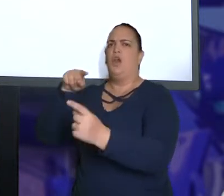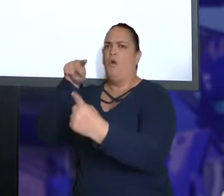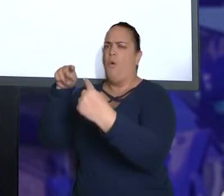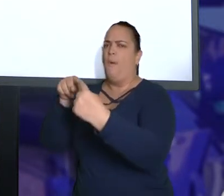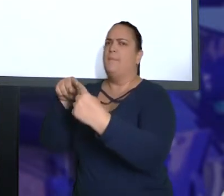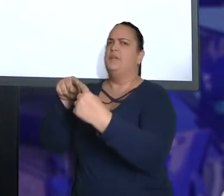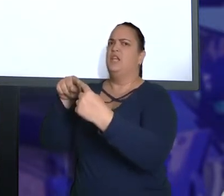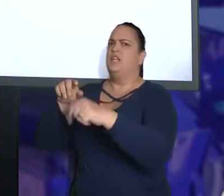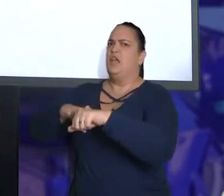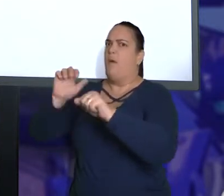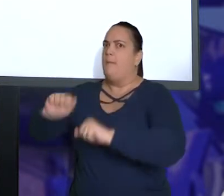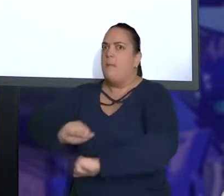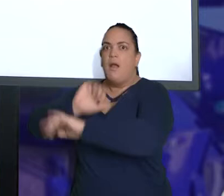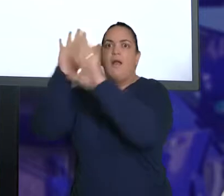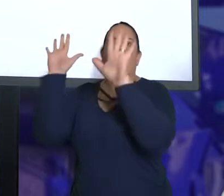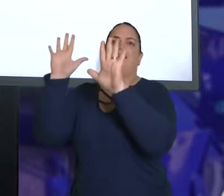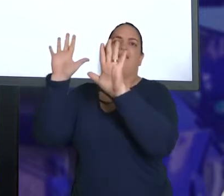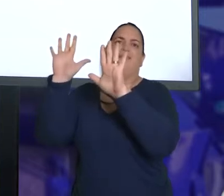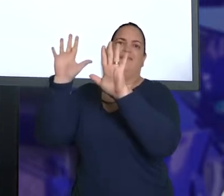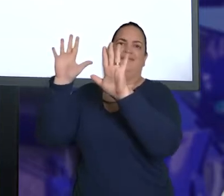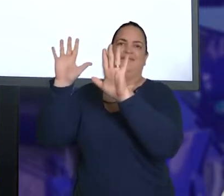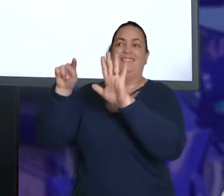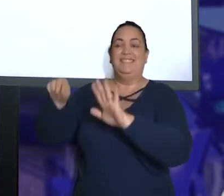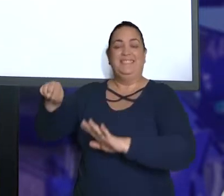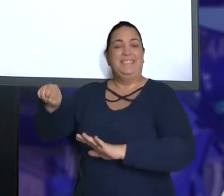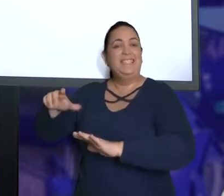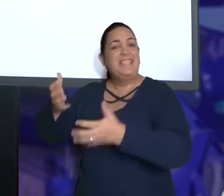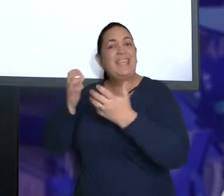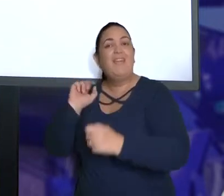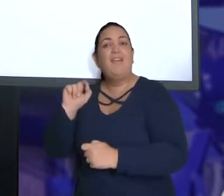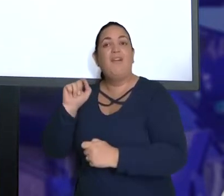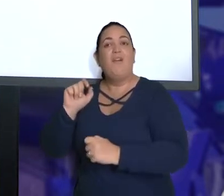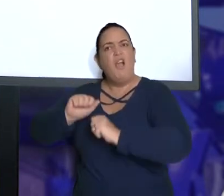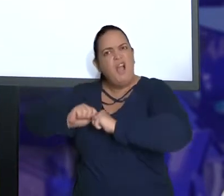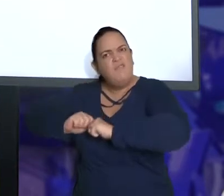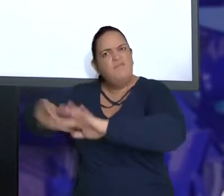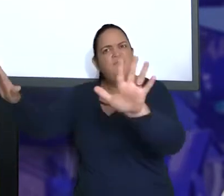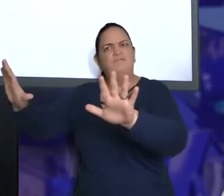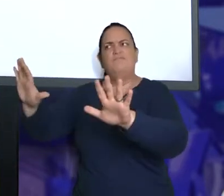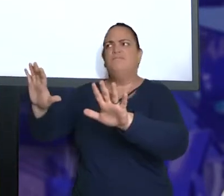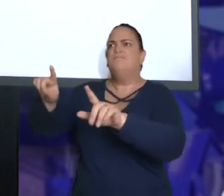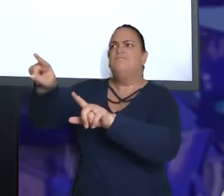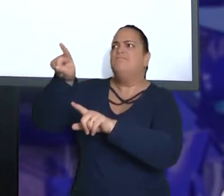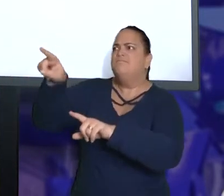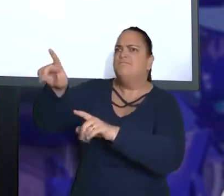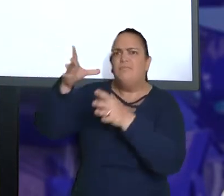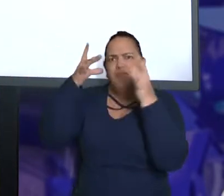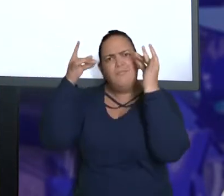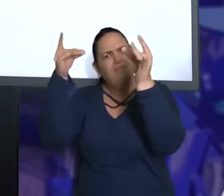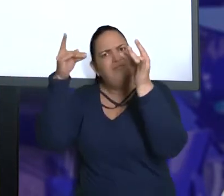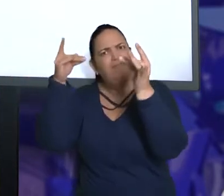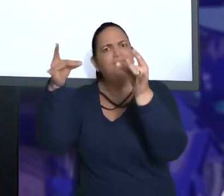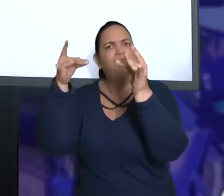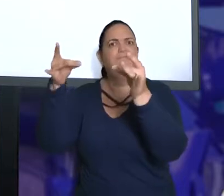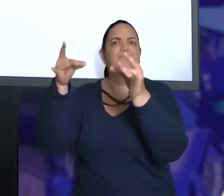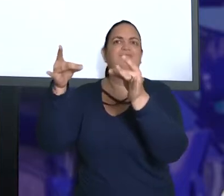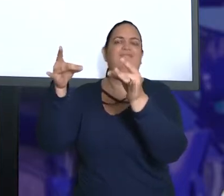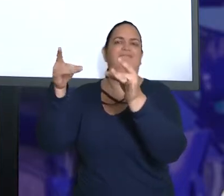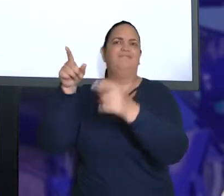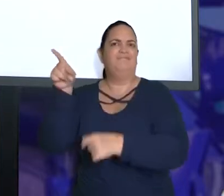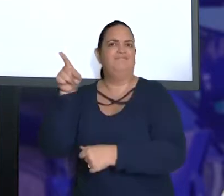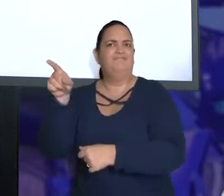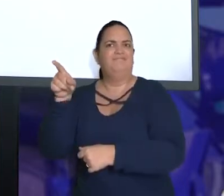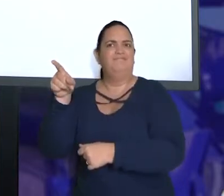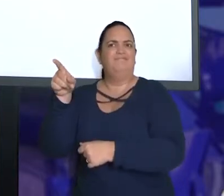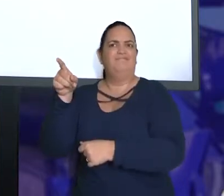discursiva muito clara. Você percebe que ele quer fazer um alerta, ele quer provocar naquele leitor algo